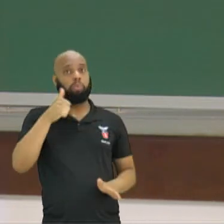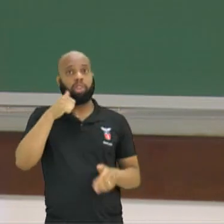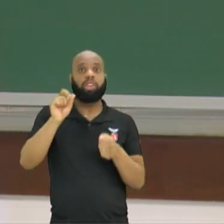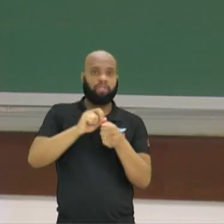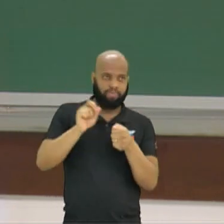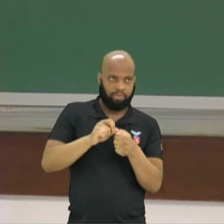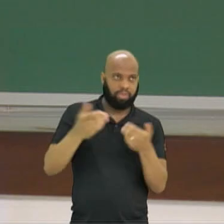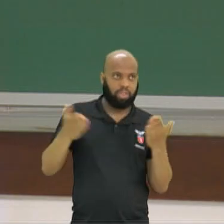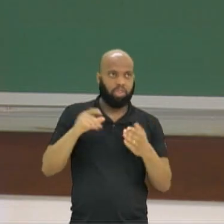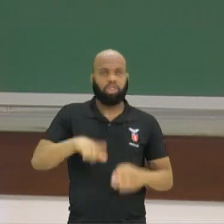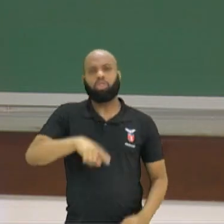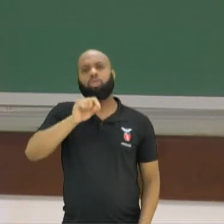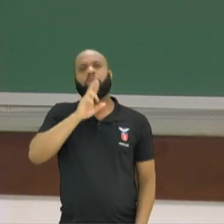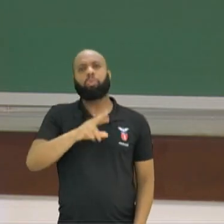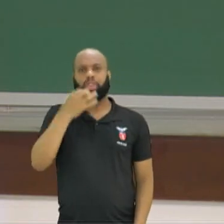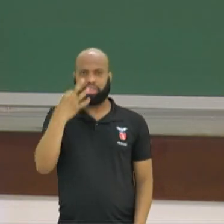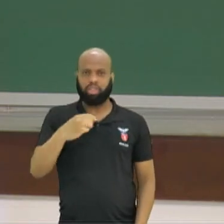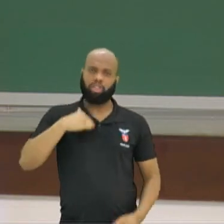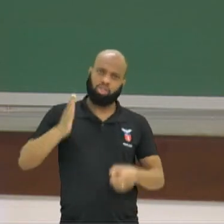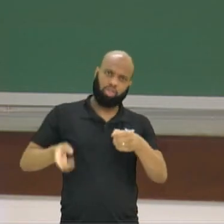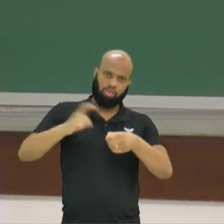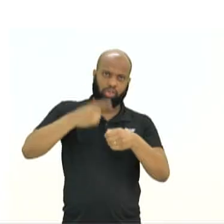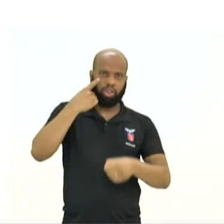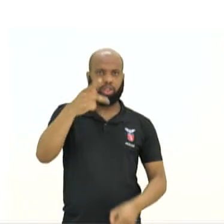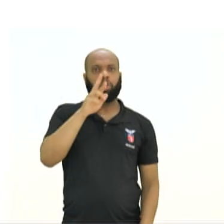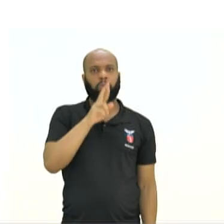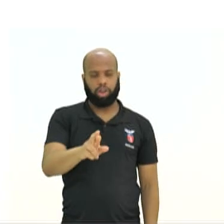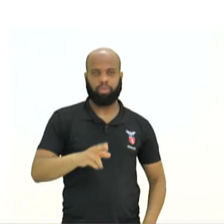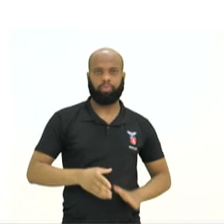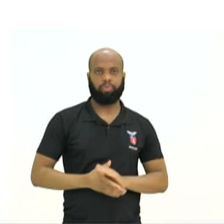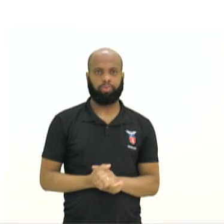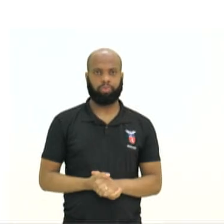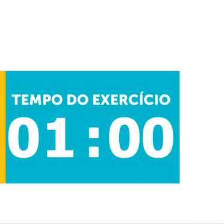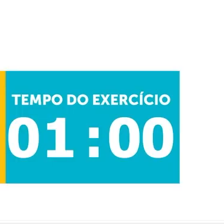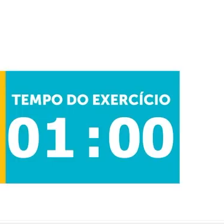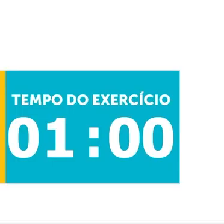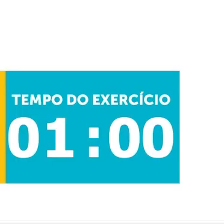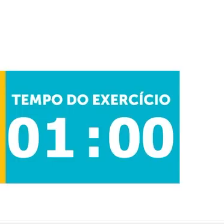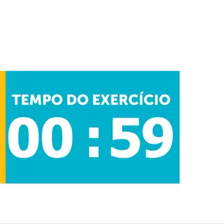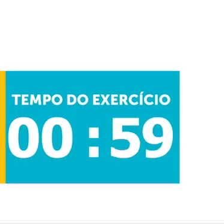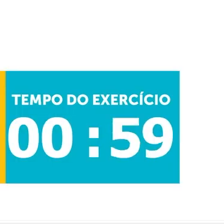fez, beleza? Pessoal, quebra a cabeça aí, nós já voltamos com a resposta, beleza?